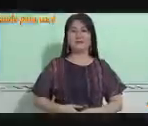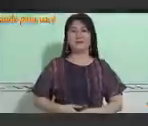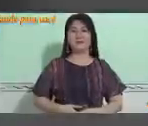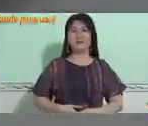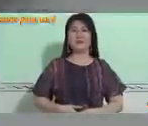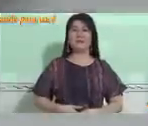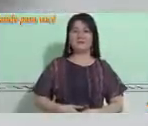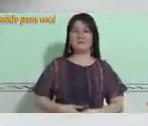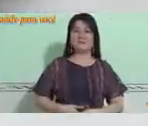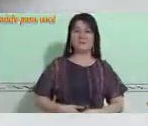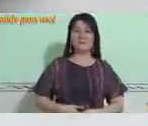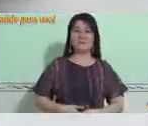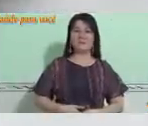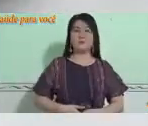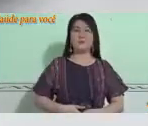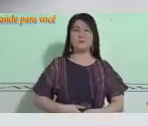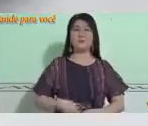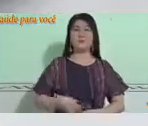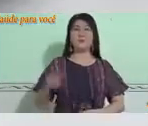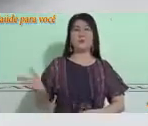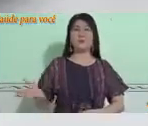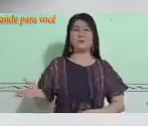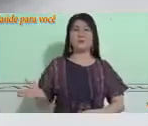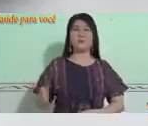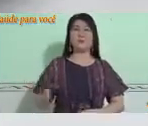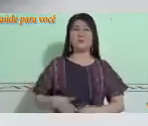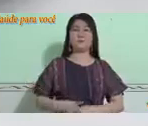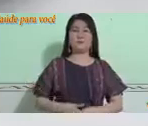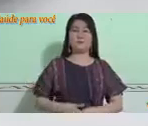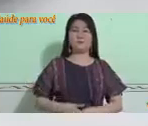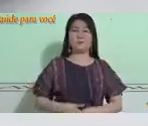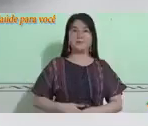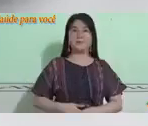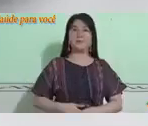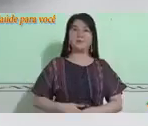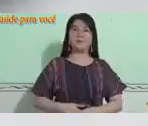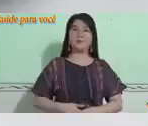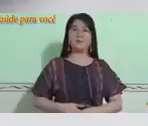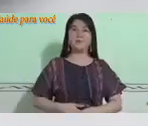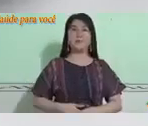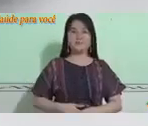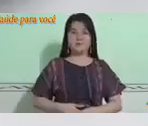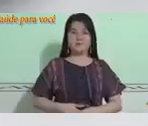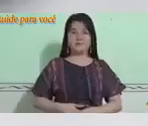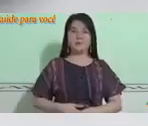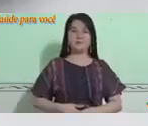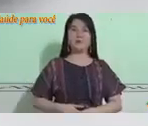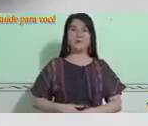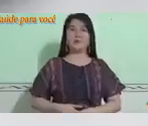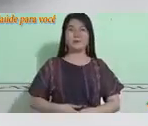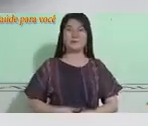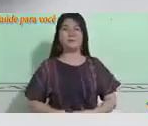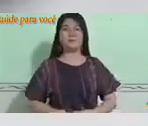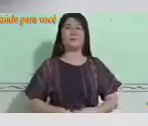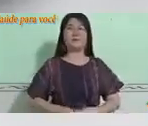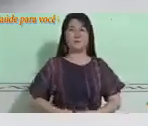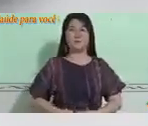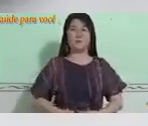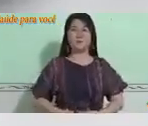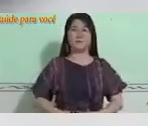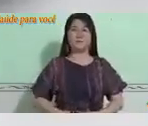da tireoide ou câncer, hipodeser total ou parcial, dependendo se a glândula é, ou não,